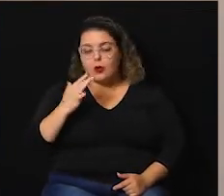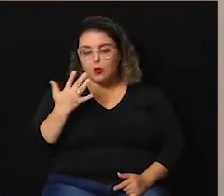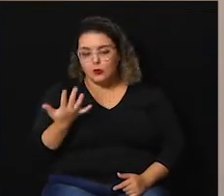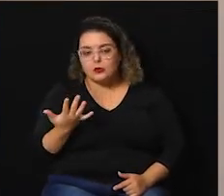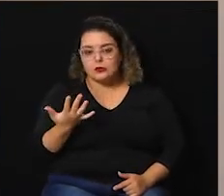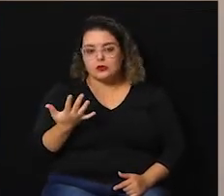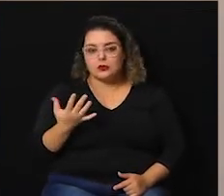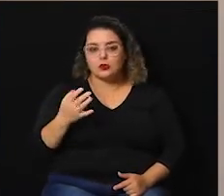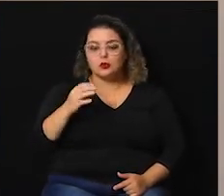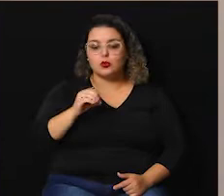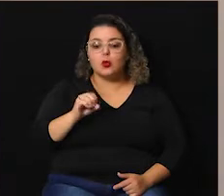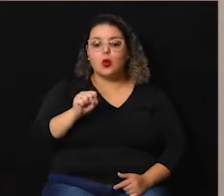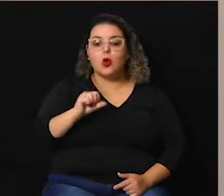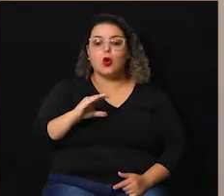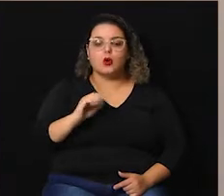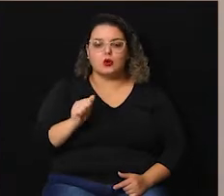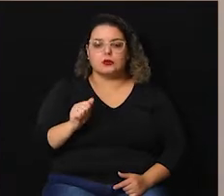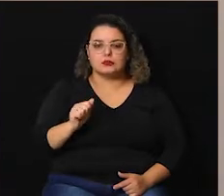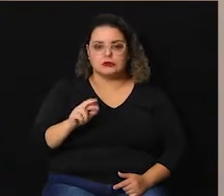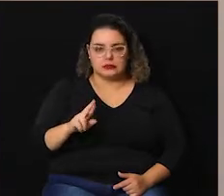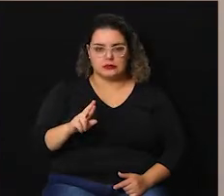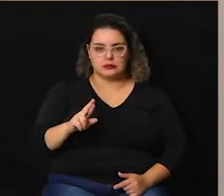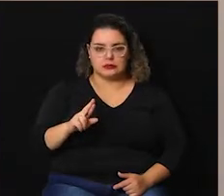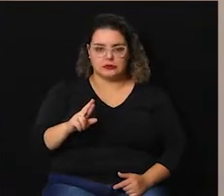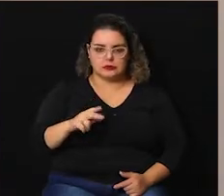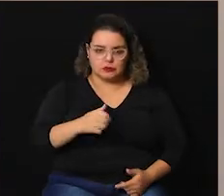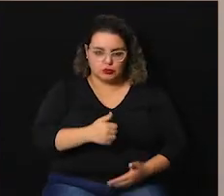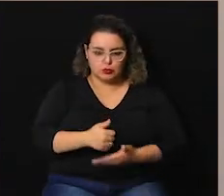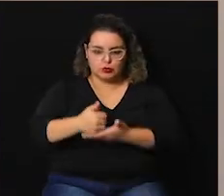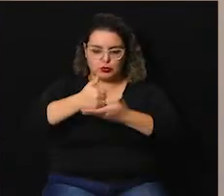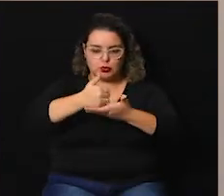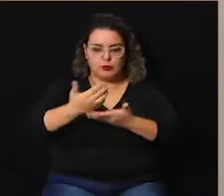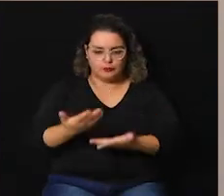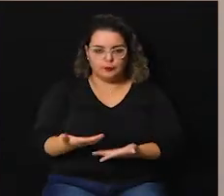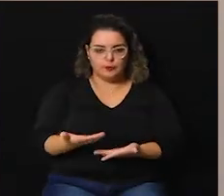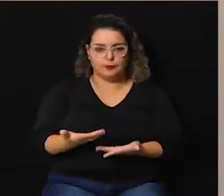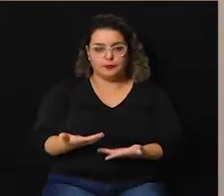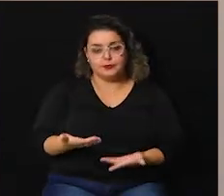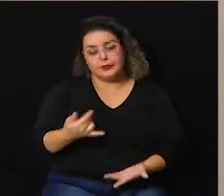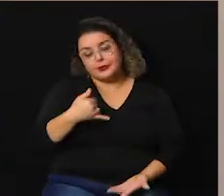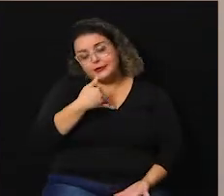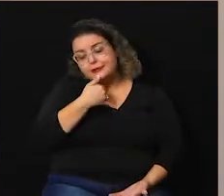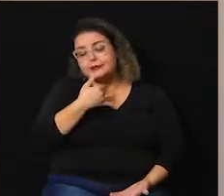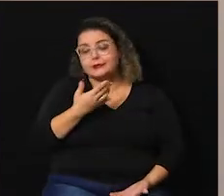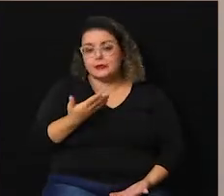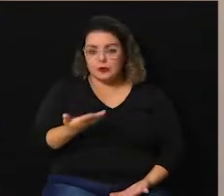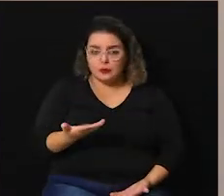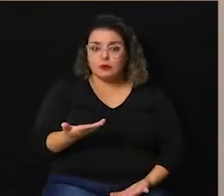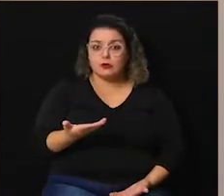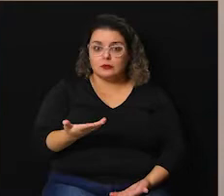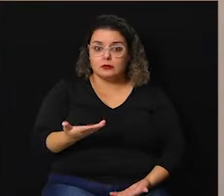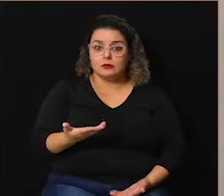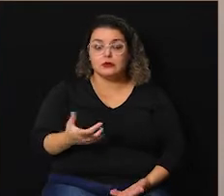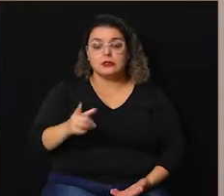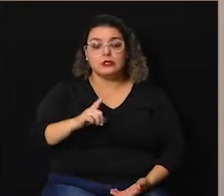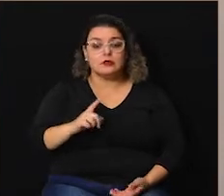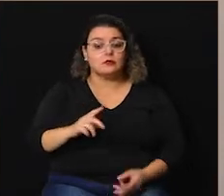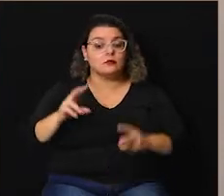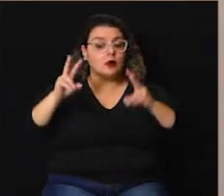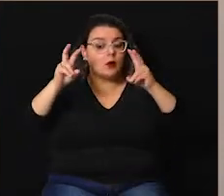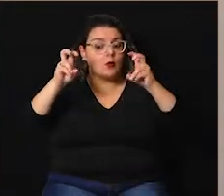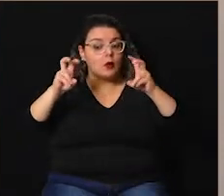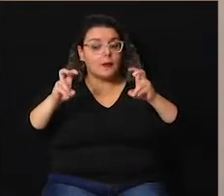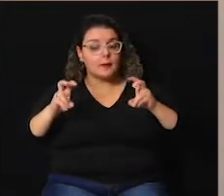incidente do Oscar, né? Que, embora o incidente tenha sido lamentável, levantou